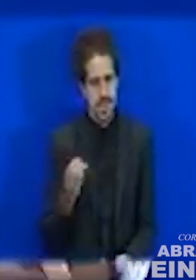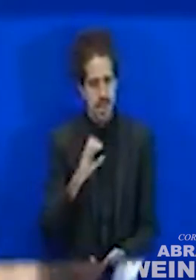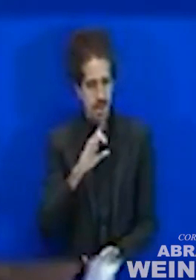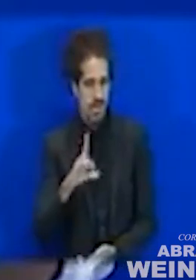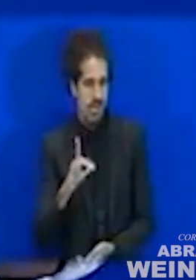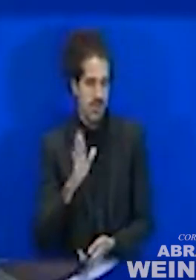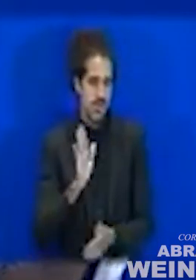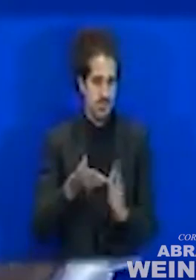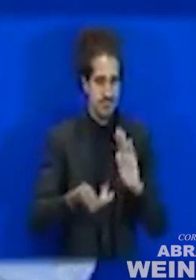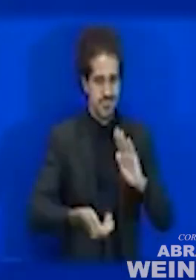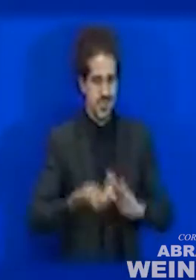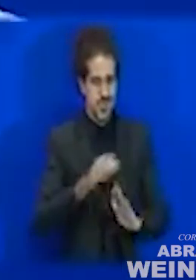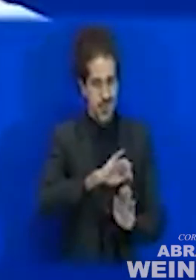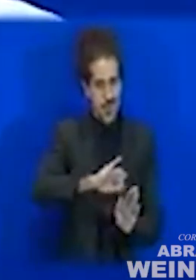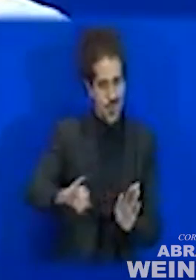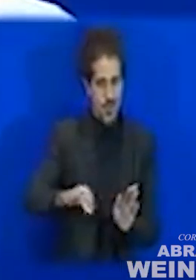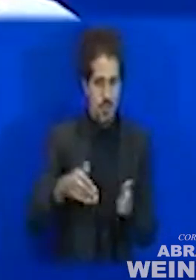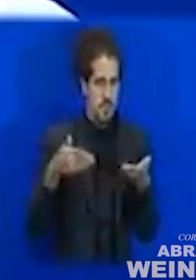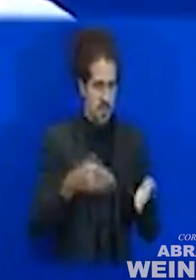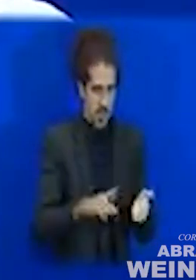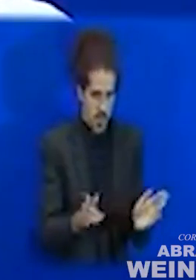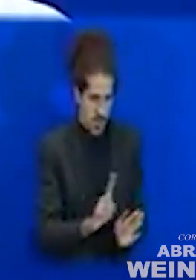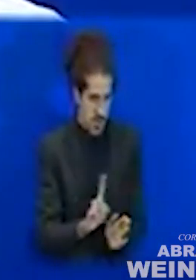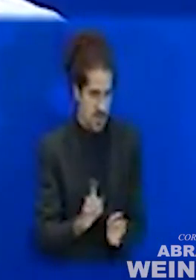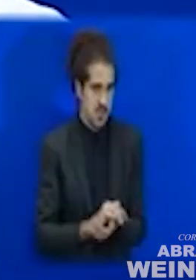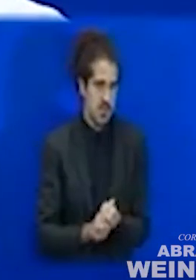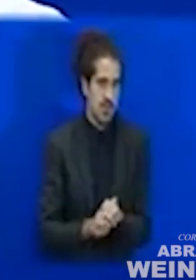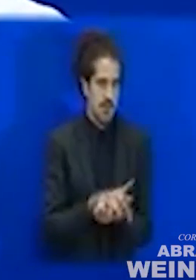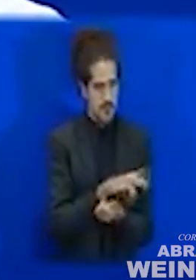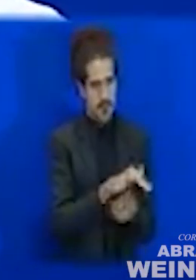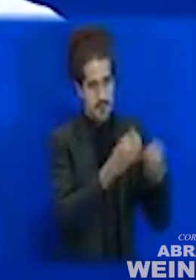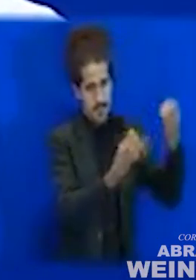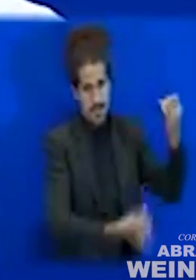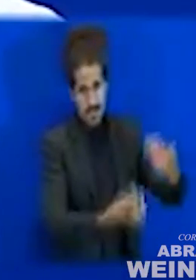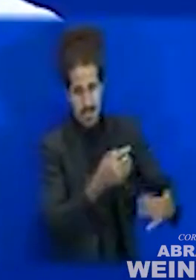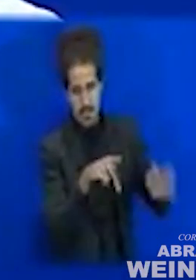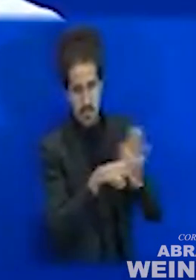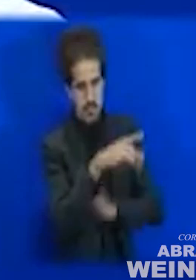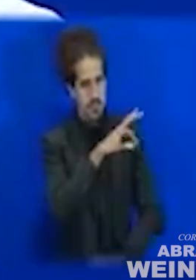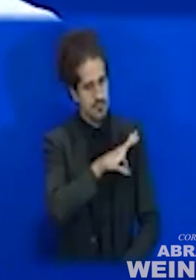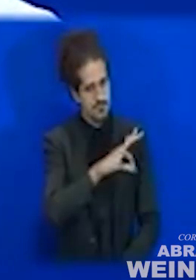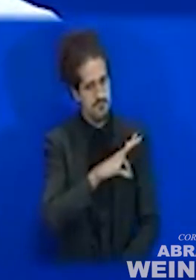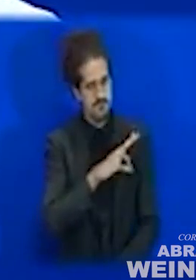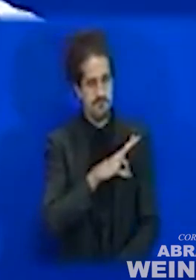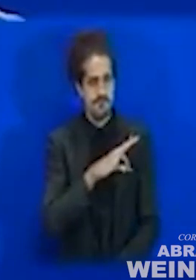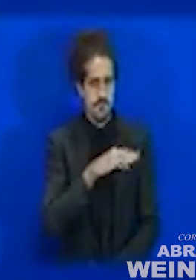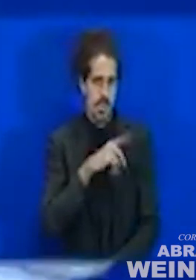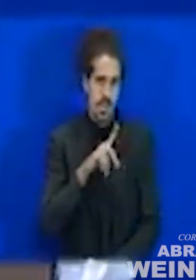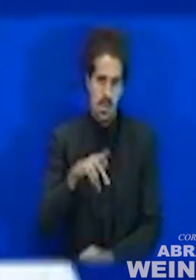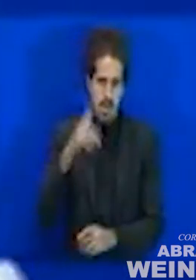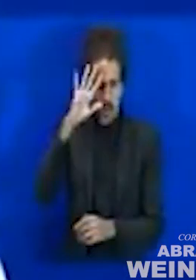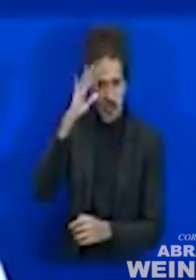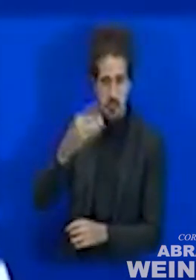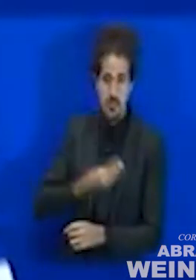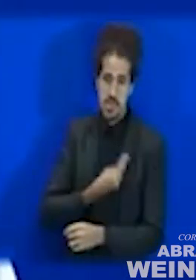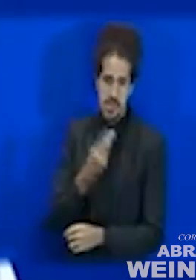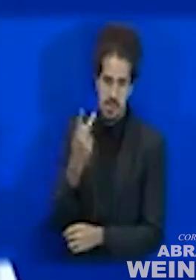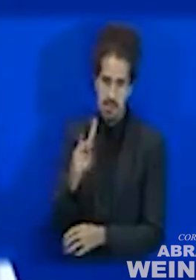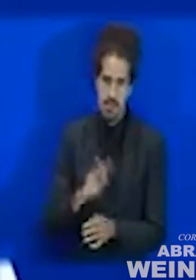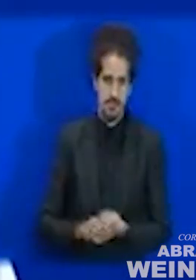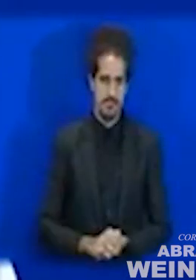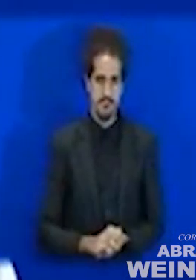sido afastadas, não participaram hoje, estão lá se explicando para a polícia. Vai ser divertido para a vida delas, elas não queriam isso,